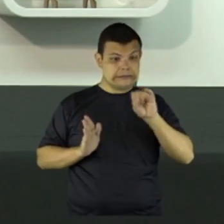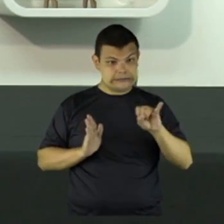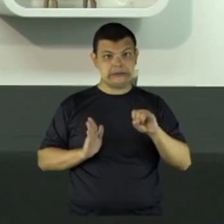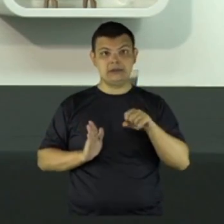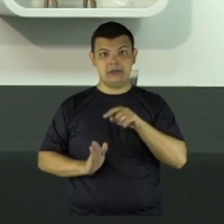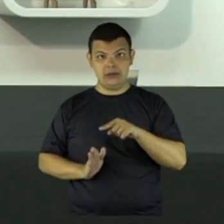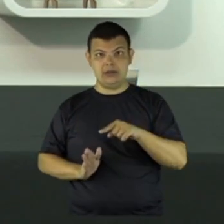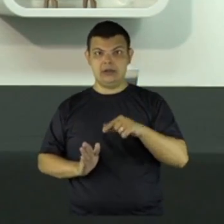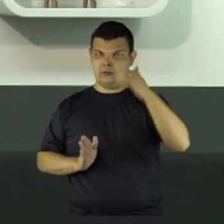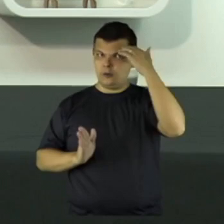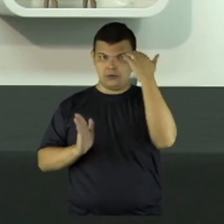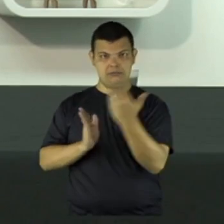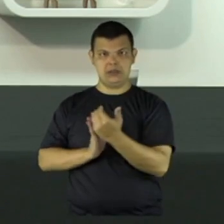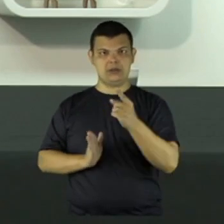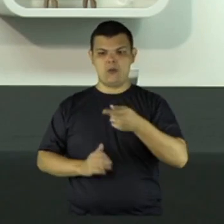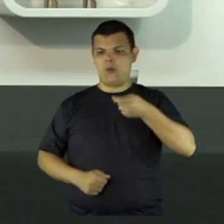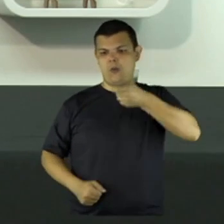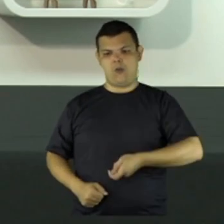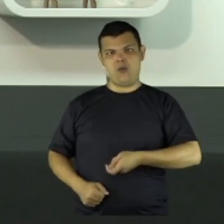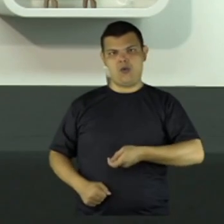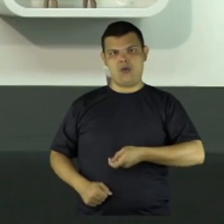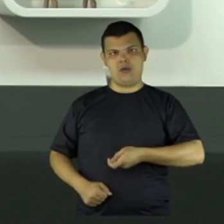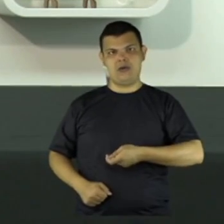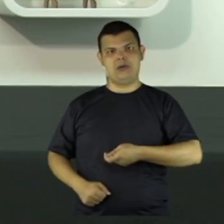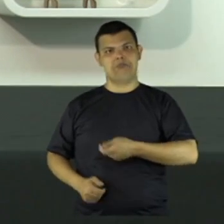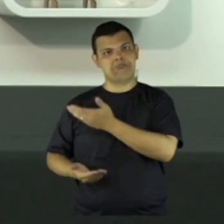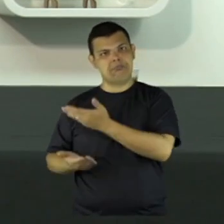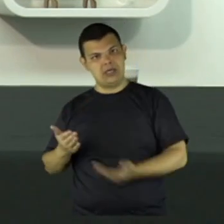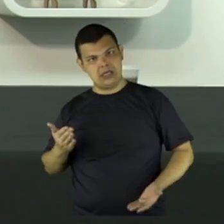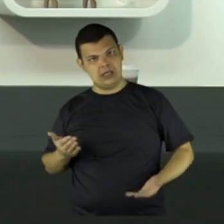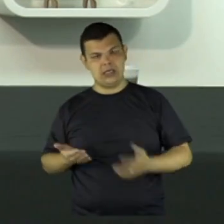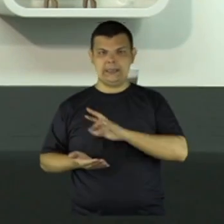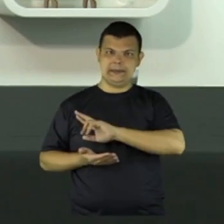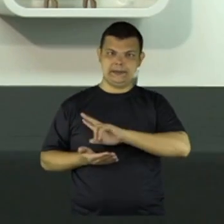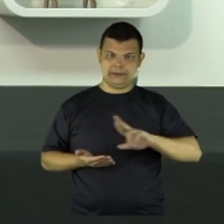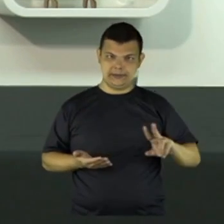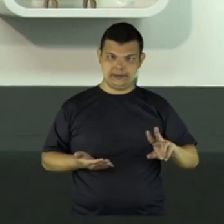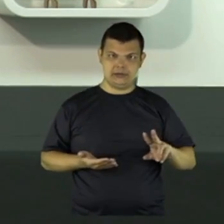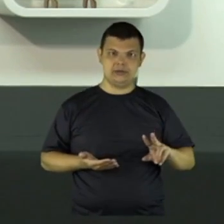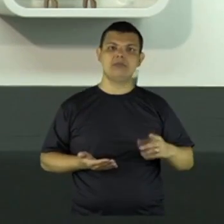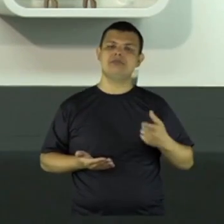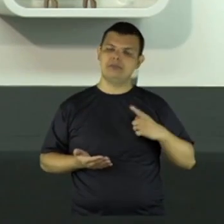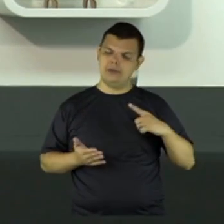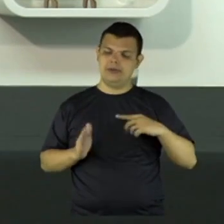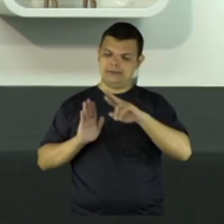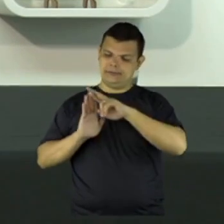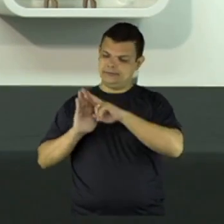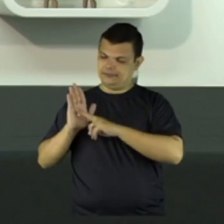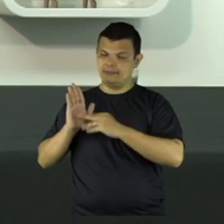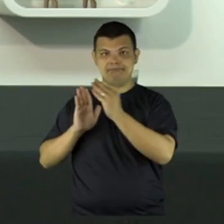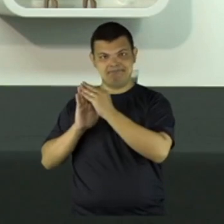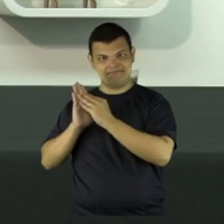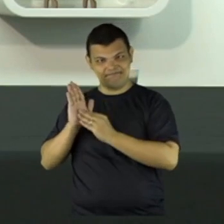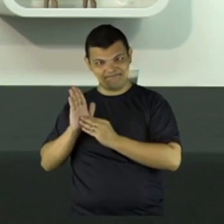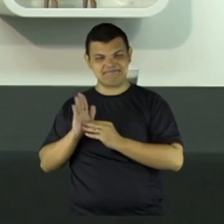as regras, existe a punição, certo? Então tudo isso é definido pelas